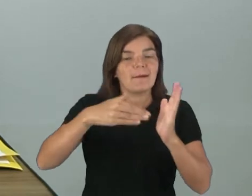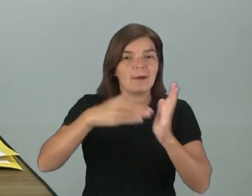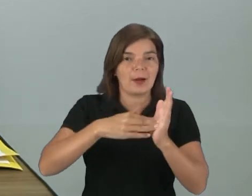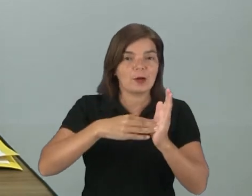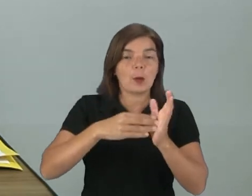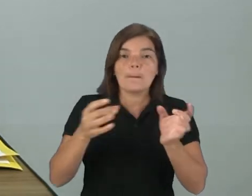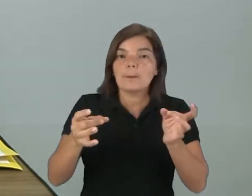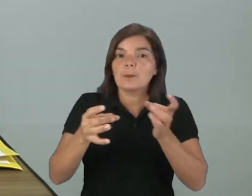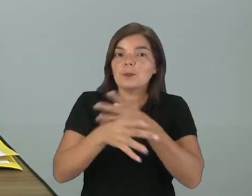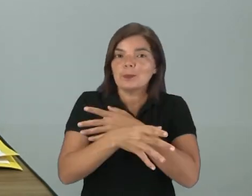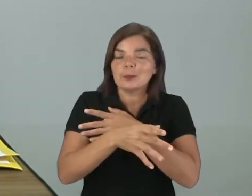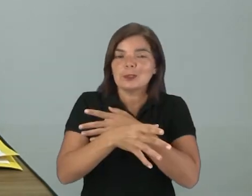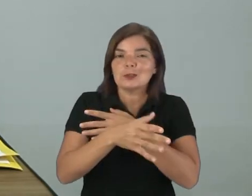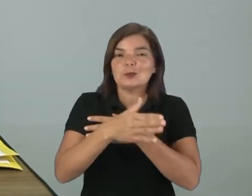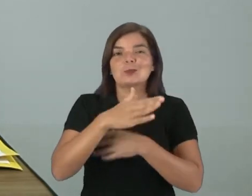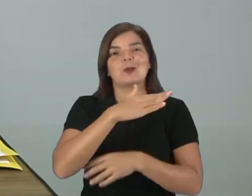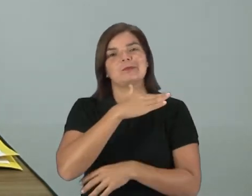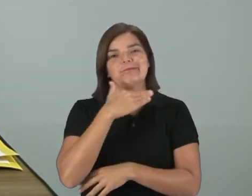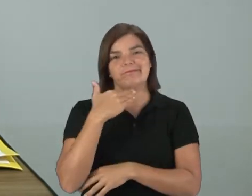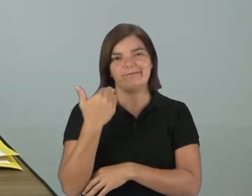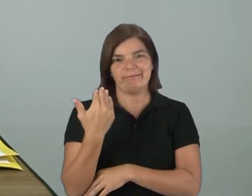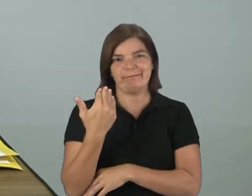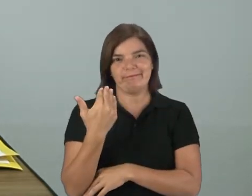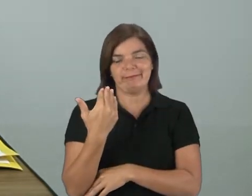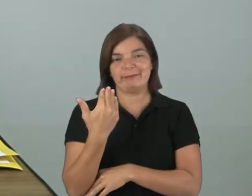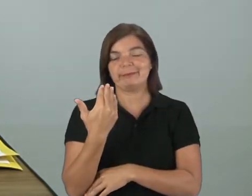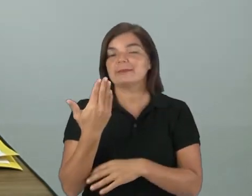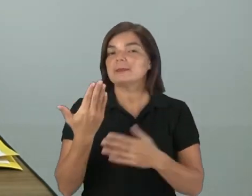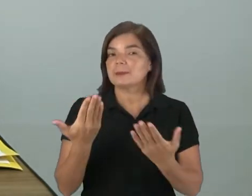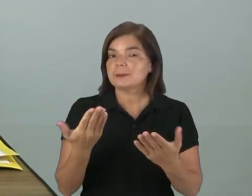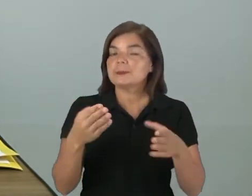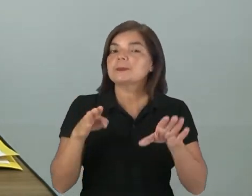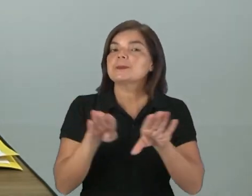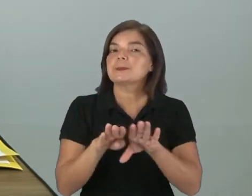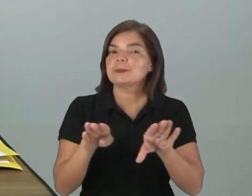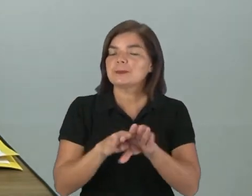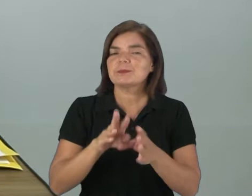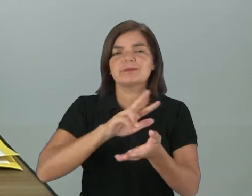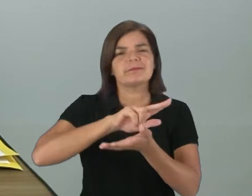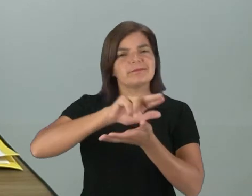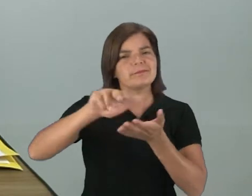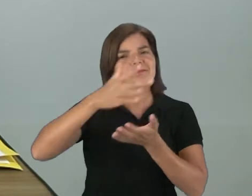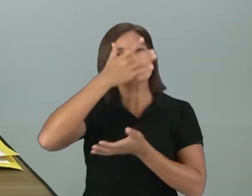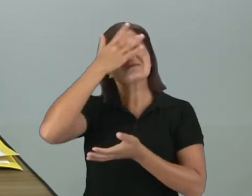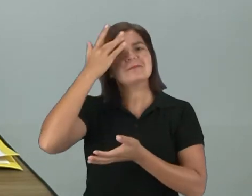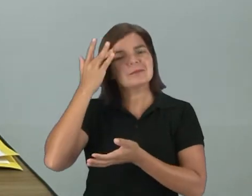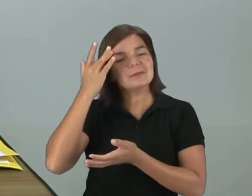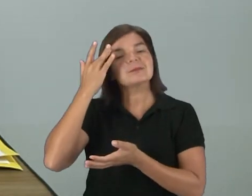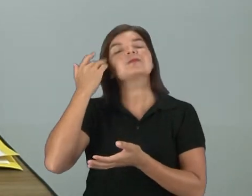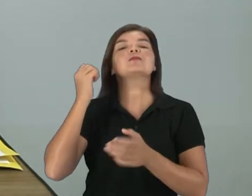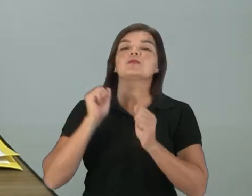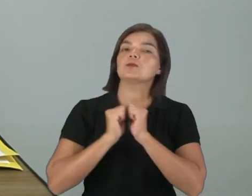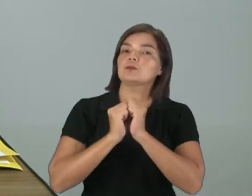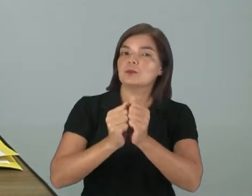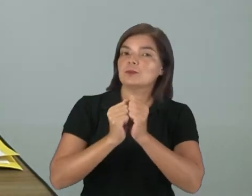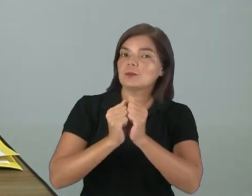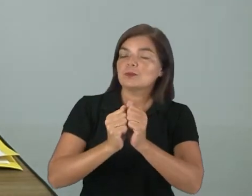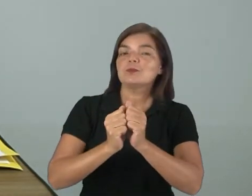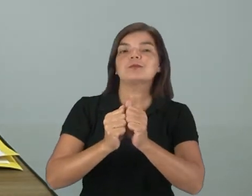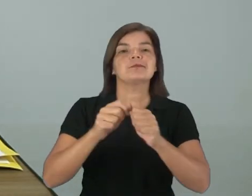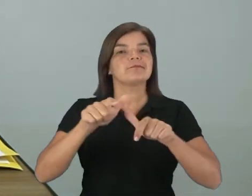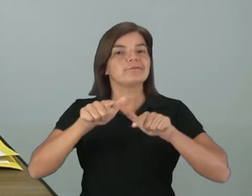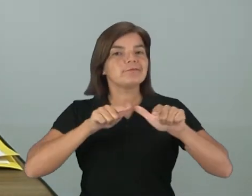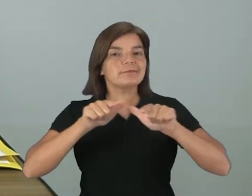ficar pronto para o abate. E também várias pessoas estão envolvidas nesse